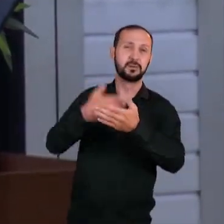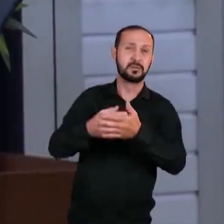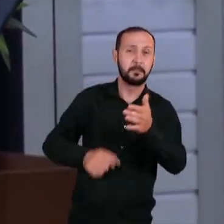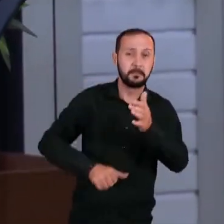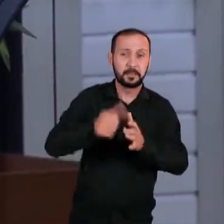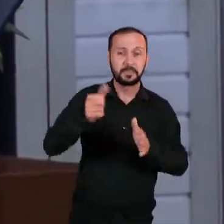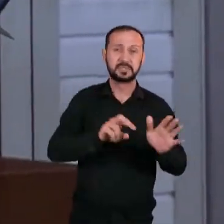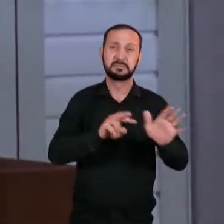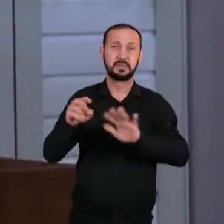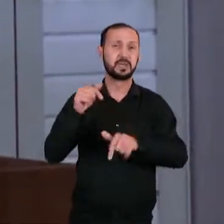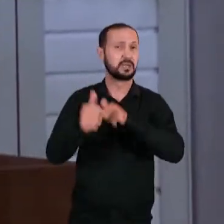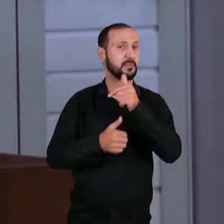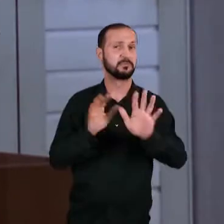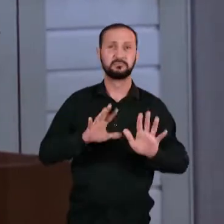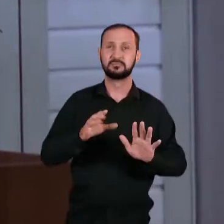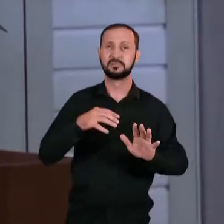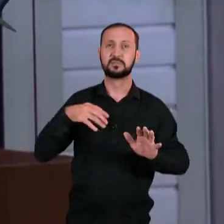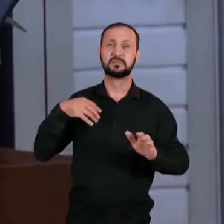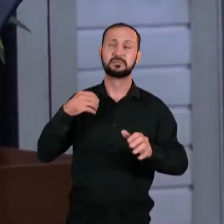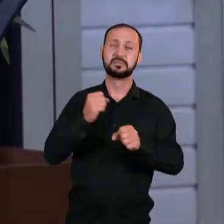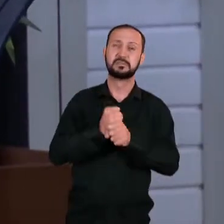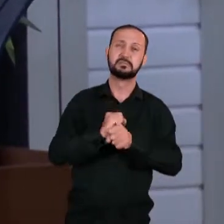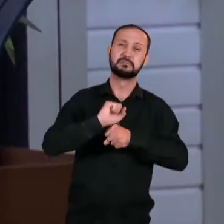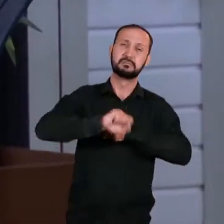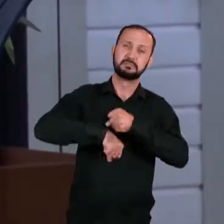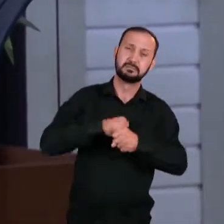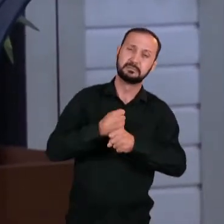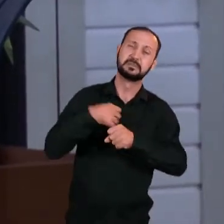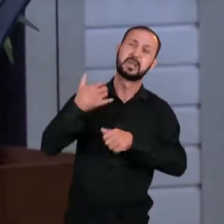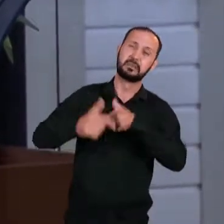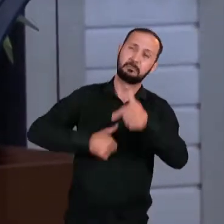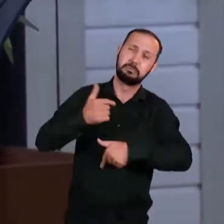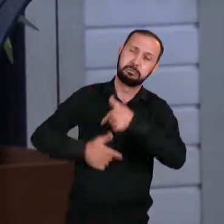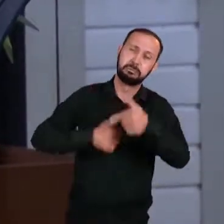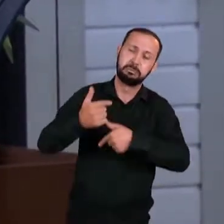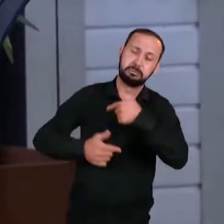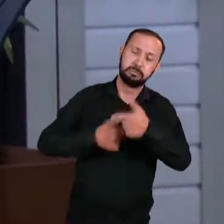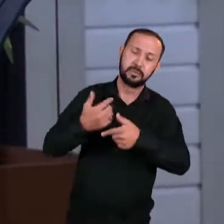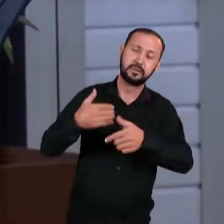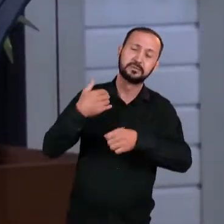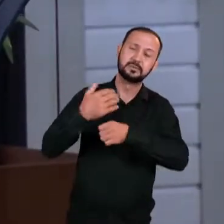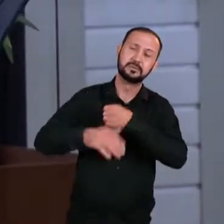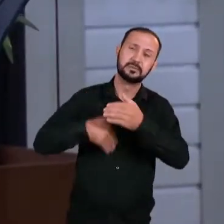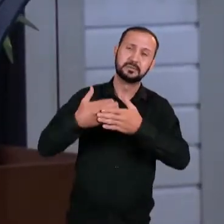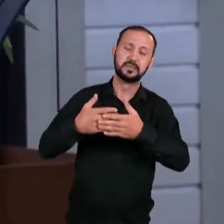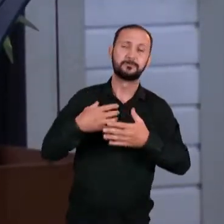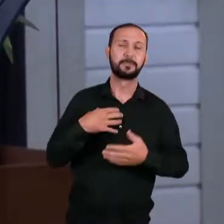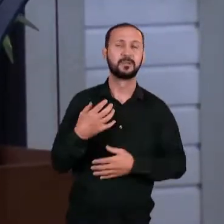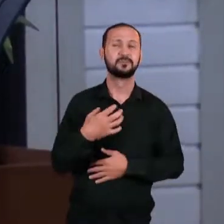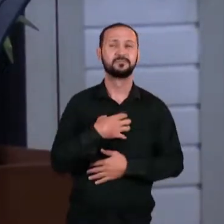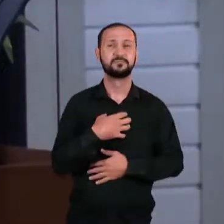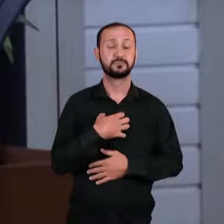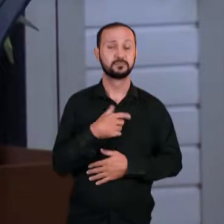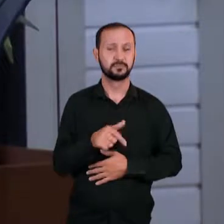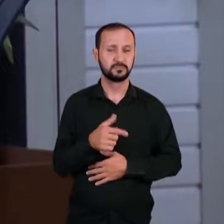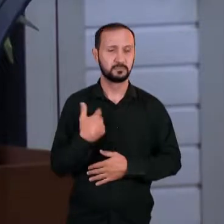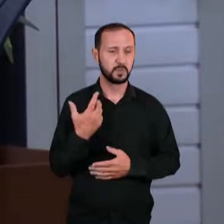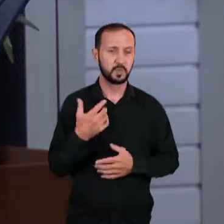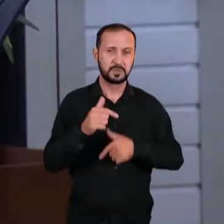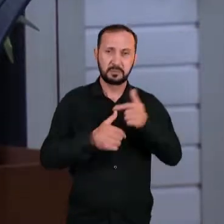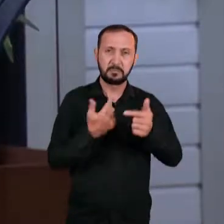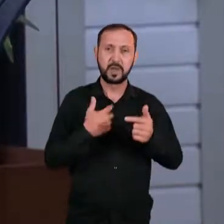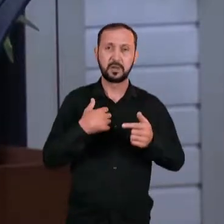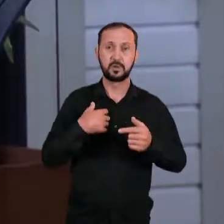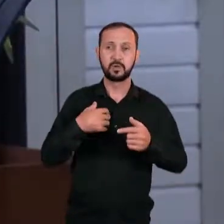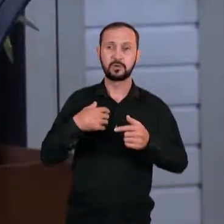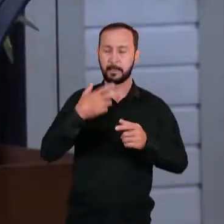de trabalho, então ele já poderia estar há um tempo num trabalho e ele começa a sentir que o seu trabalho não é reconhecido por ele